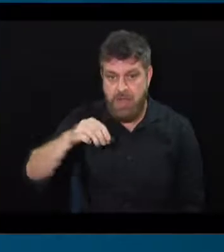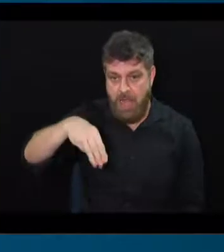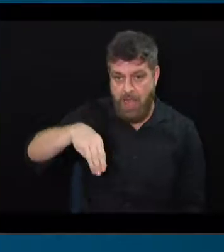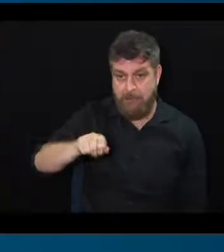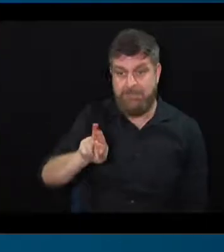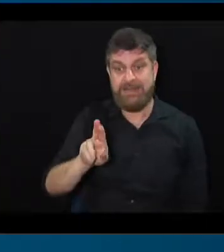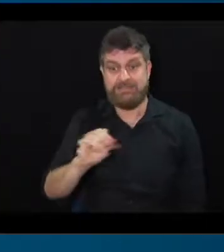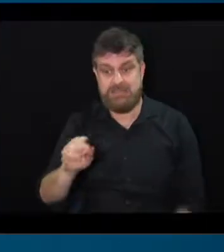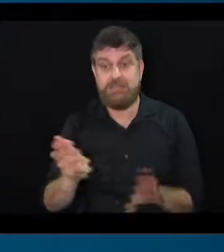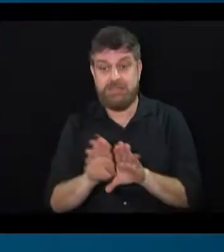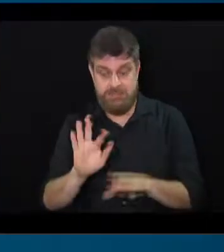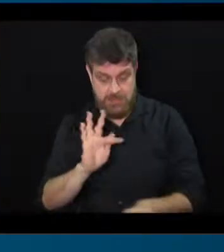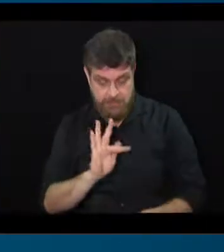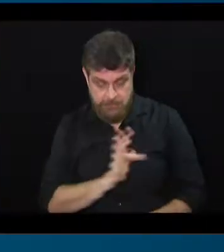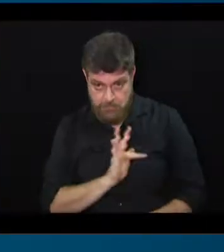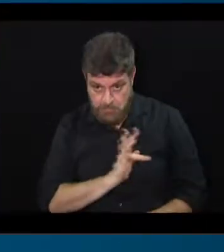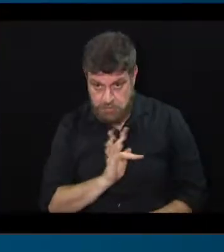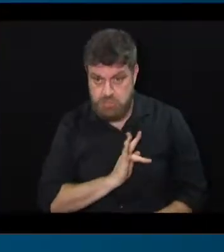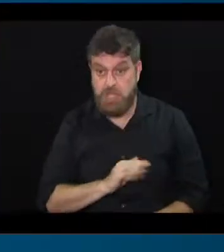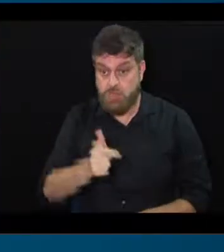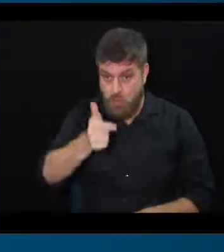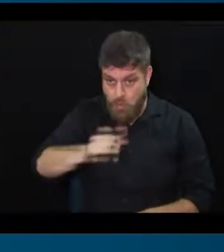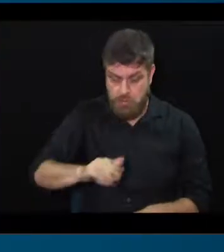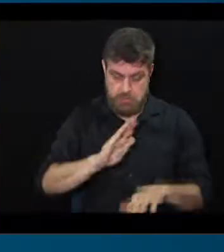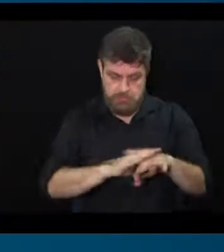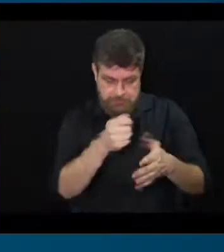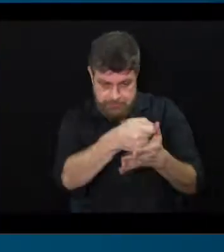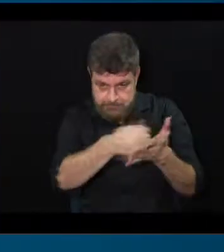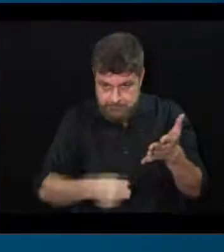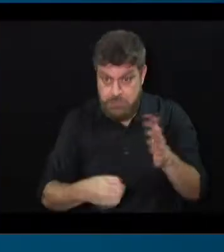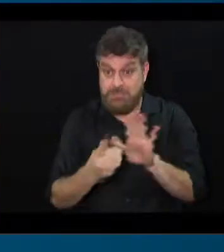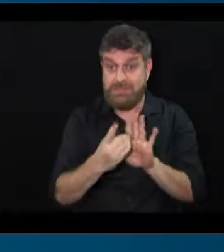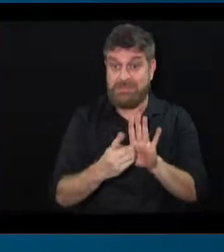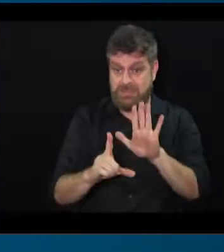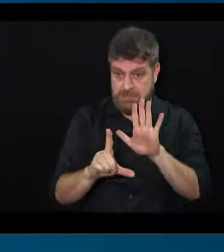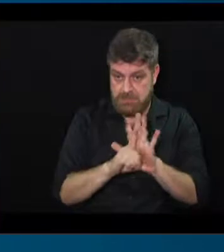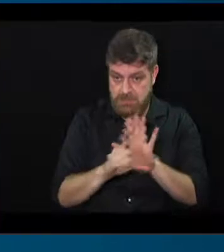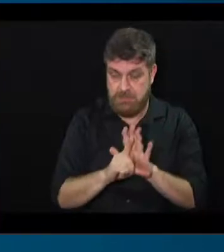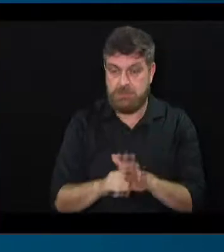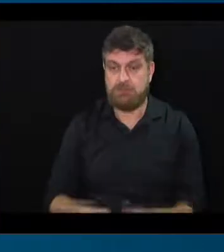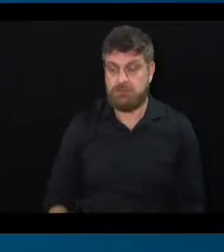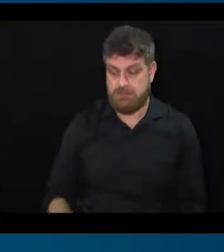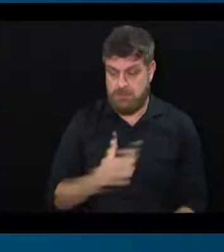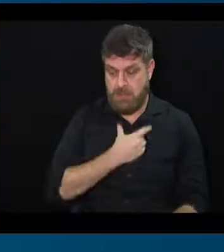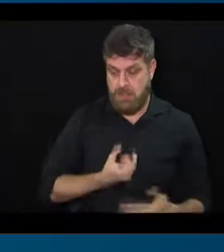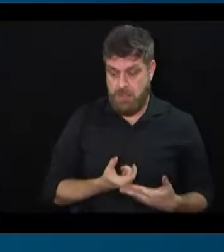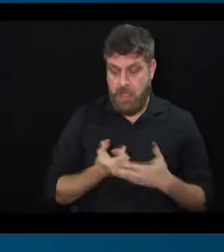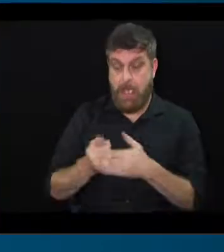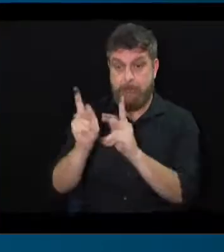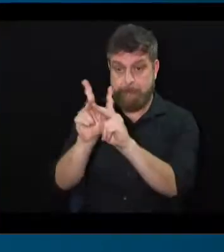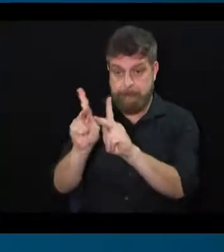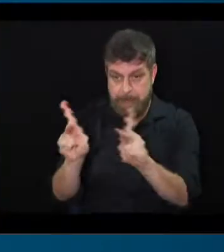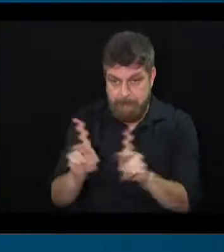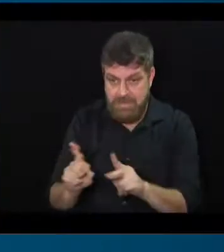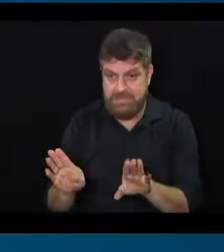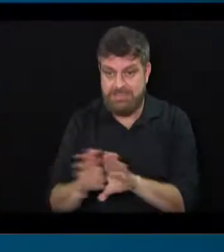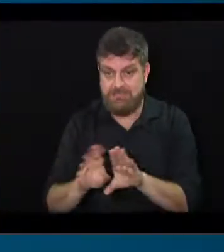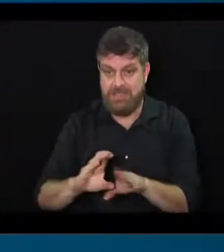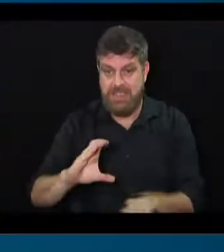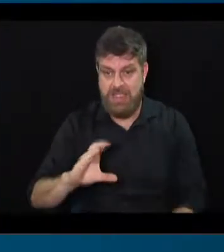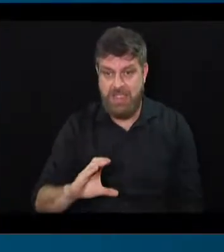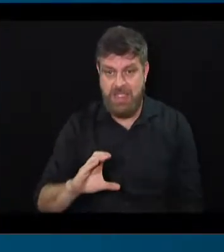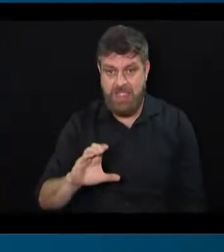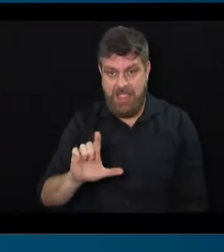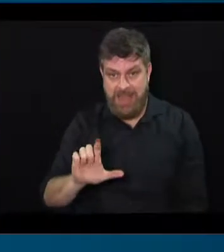Também em turno único foi aprovado outro projeto de autoria do vereador Fernando Mendes. Este concede a medalha Arautos da Paz a Clésio